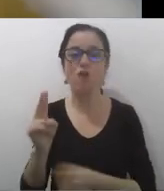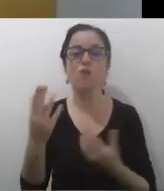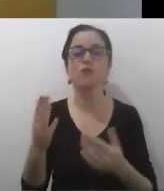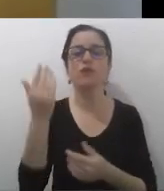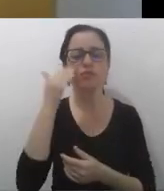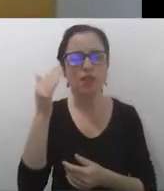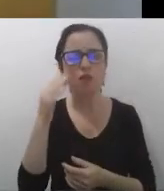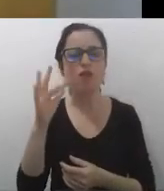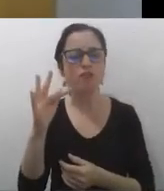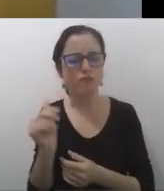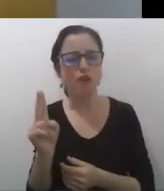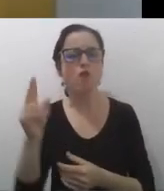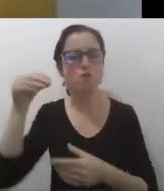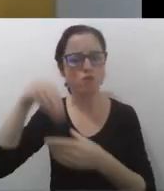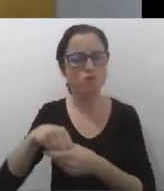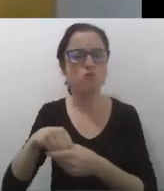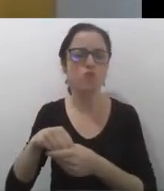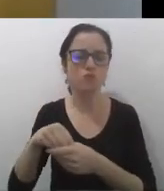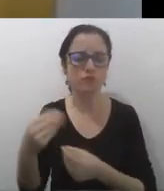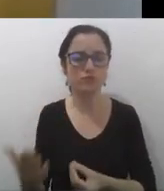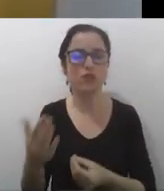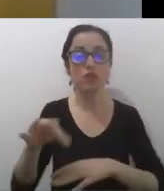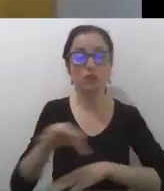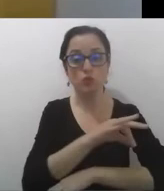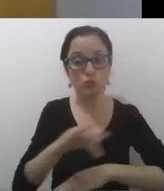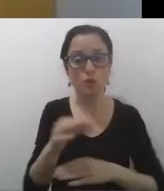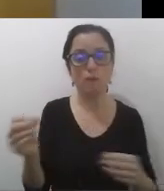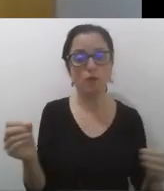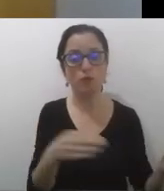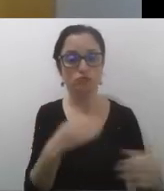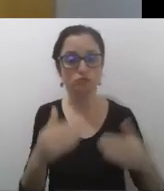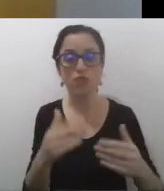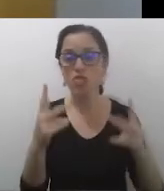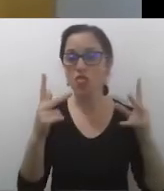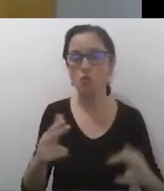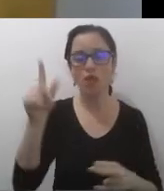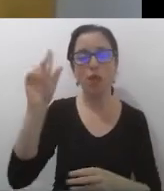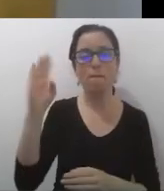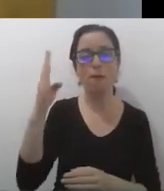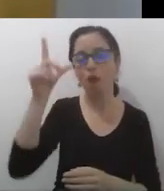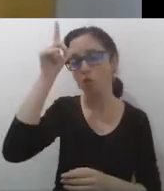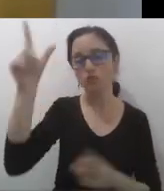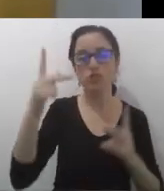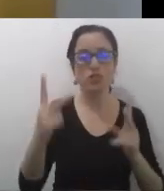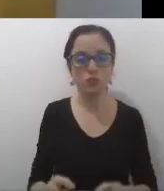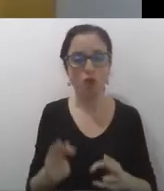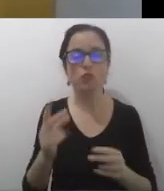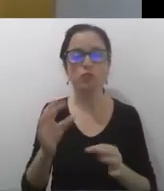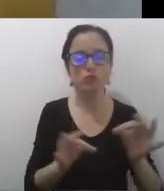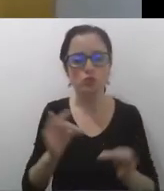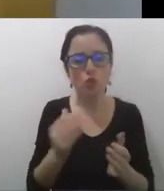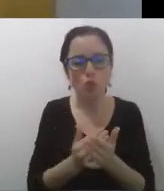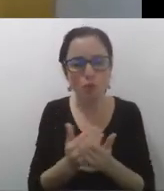dizer, a compreensão de que a FAO, de que a arquitetura moderna era capaz, assim como a Bauhaus,